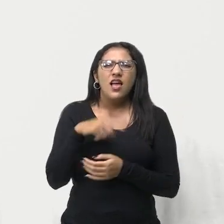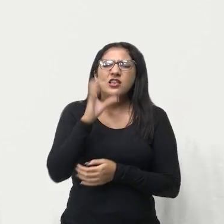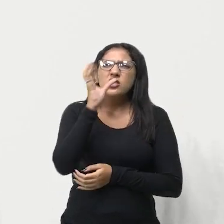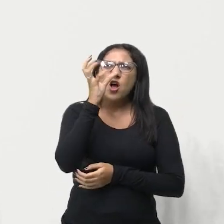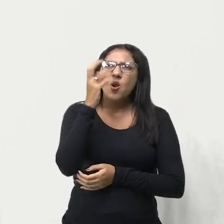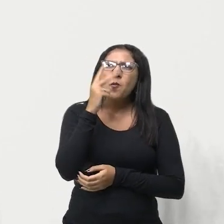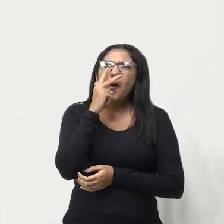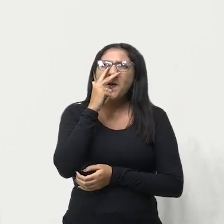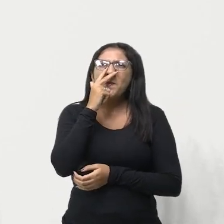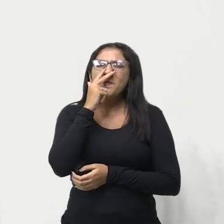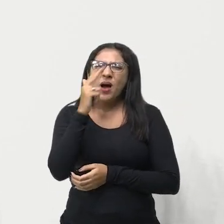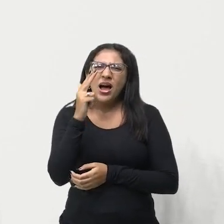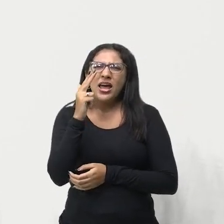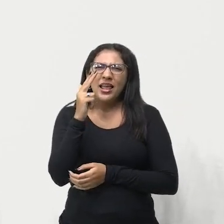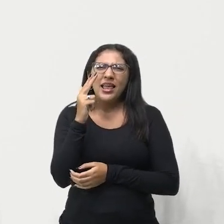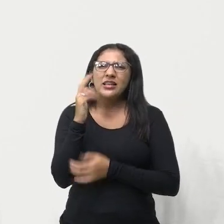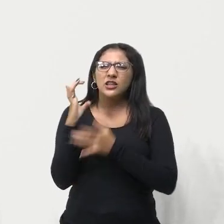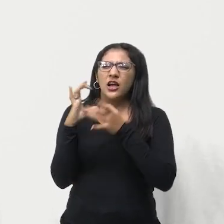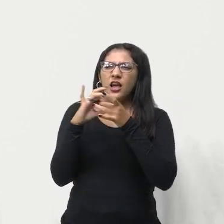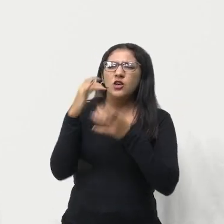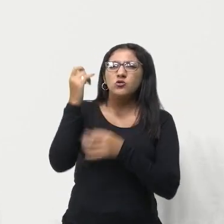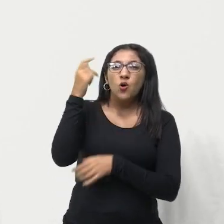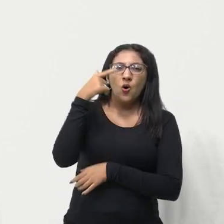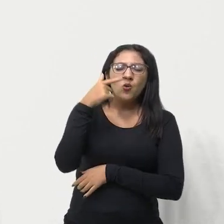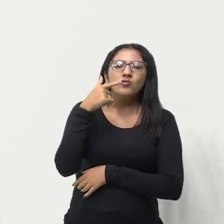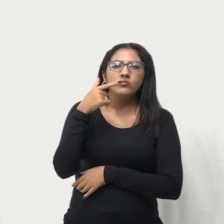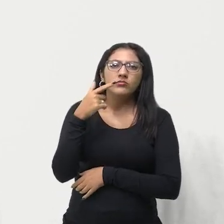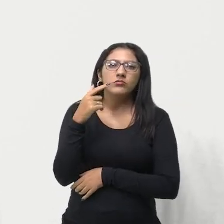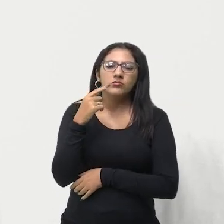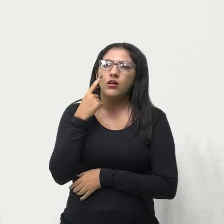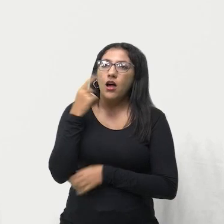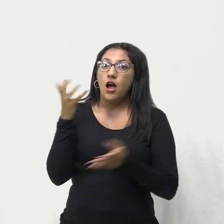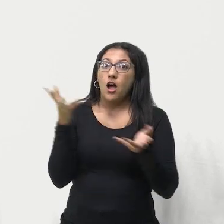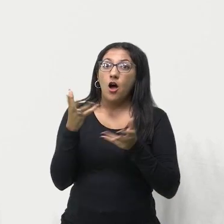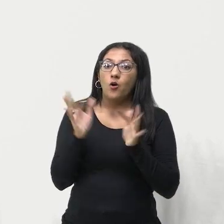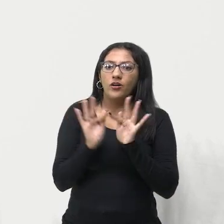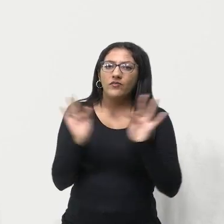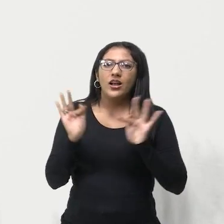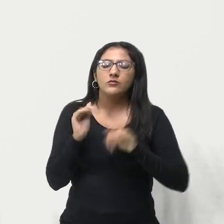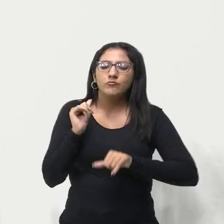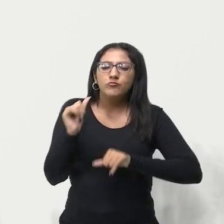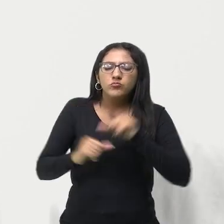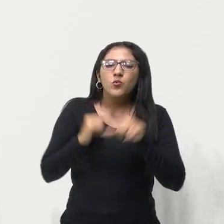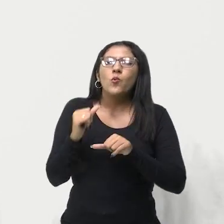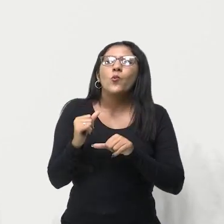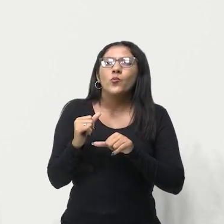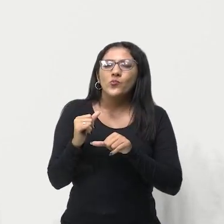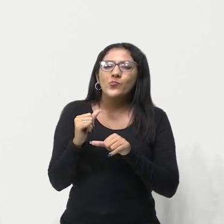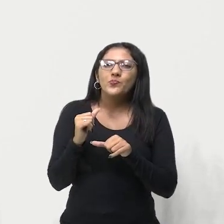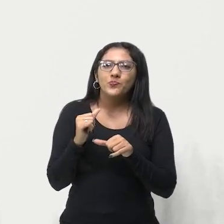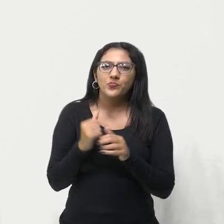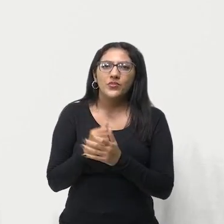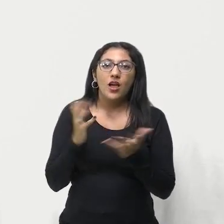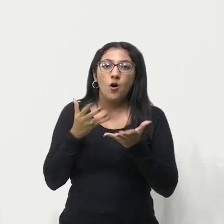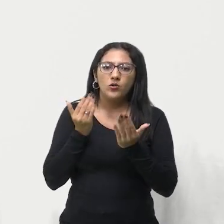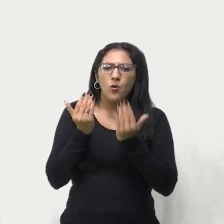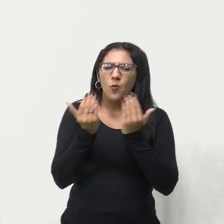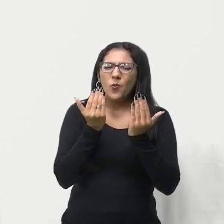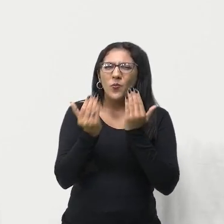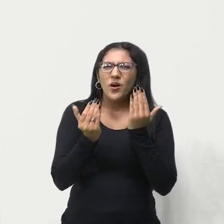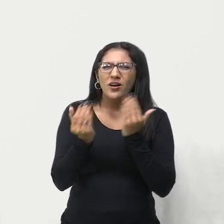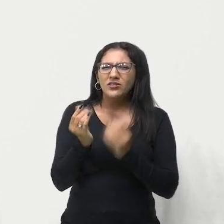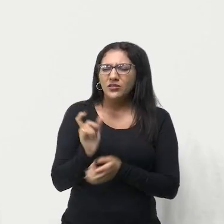lâmpada esquenta e ilumina como o sol. Notem, eu só fiz dizer, a lâmpada é um sol. E aqui, aquele processo